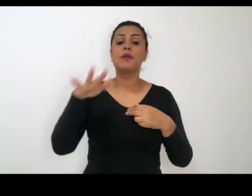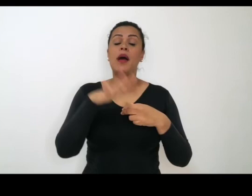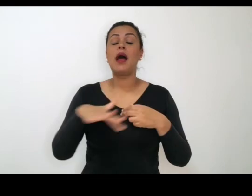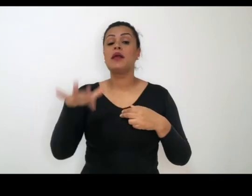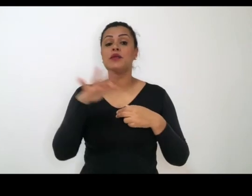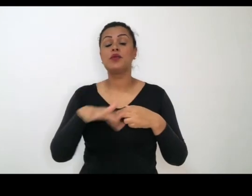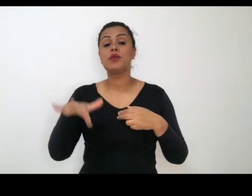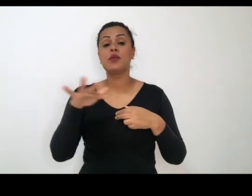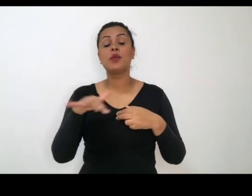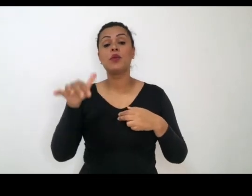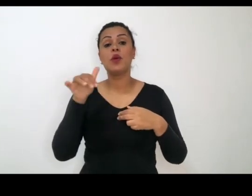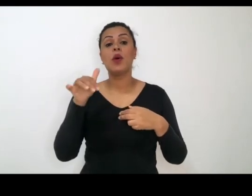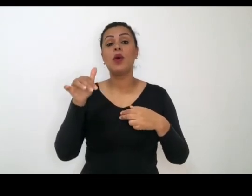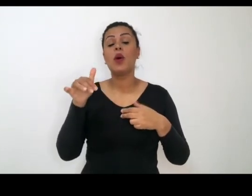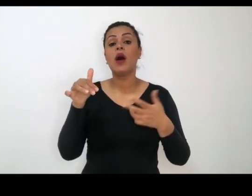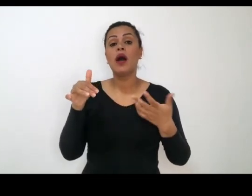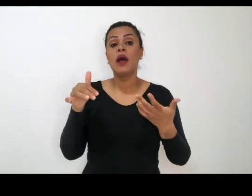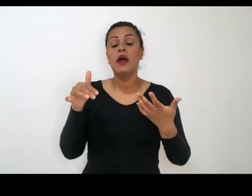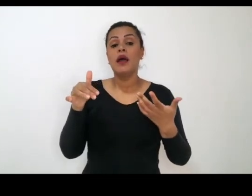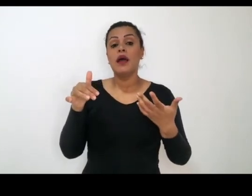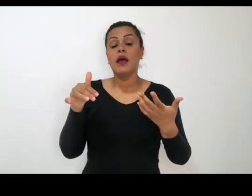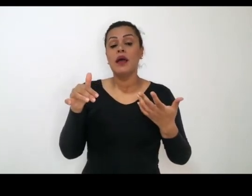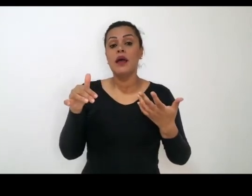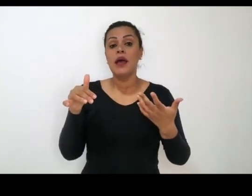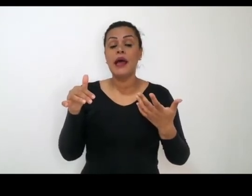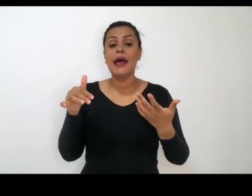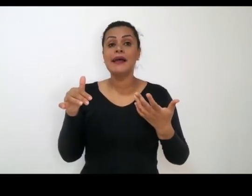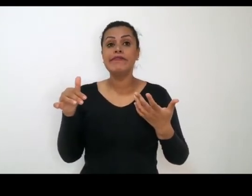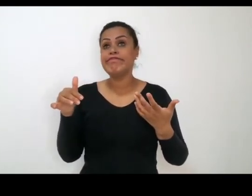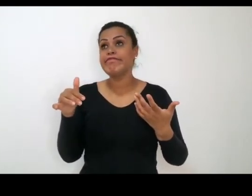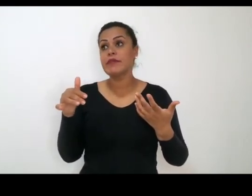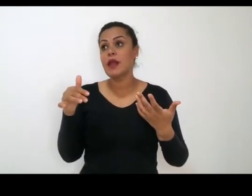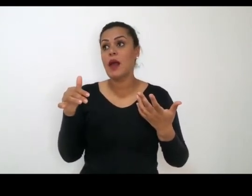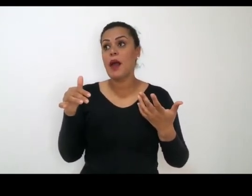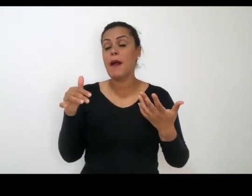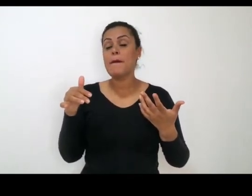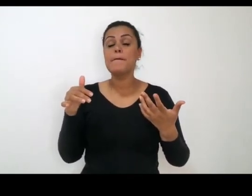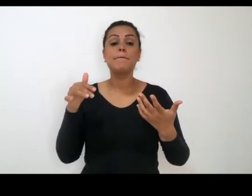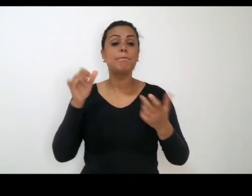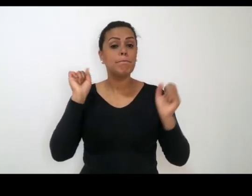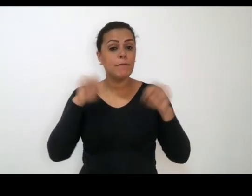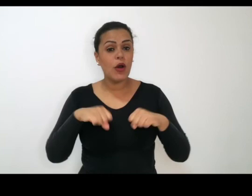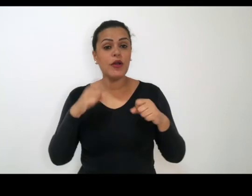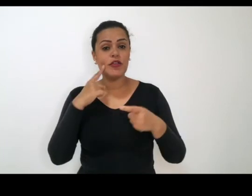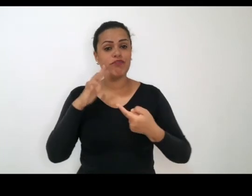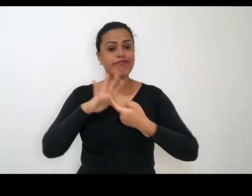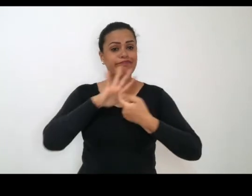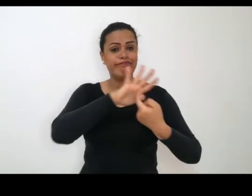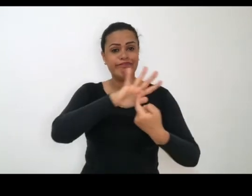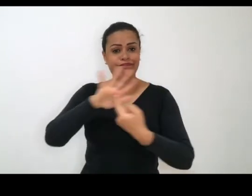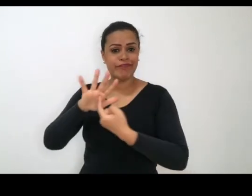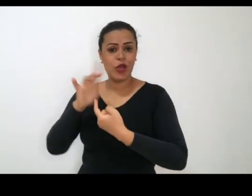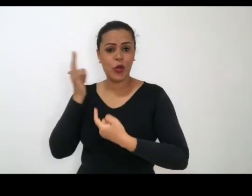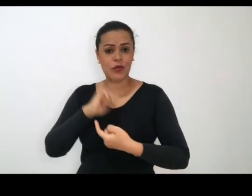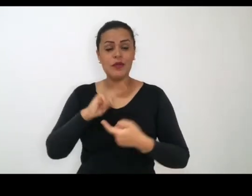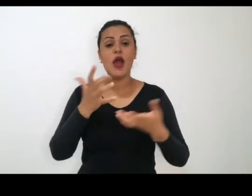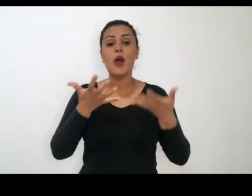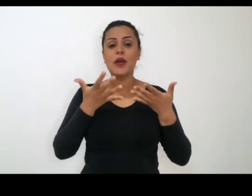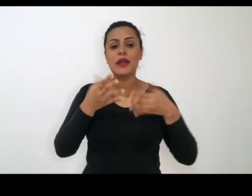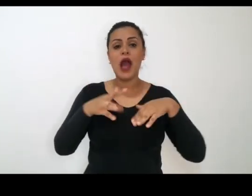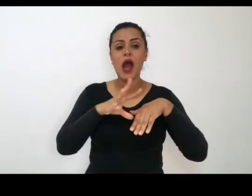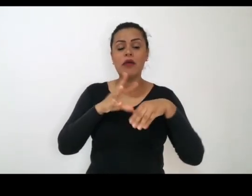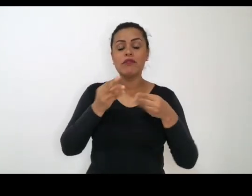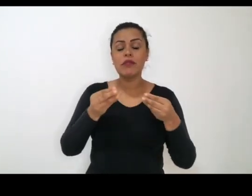façam, né, suas manifestações expressivas. Eu queria complementar que o Dança em Foco, né, sempre teve